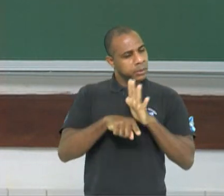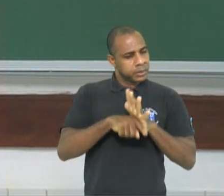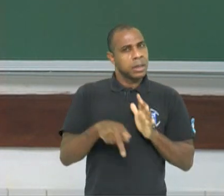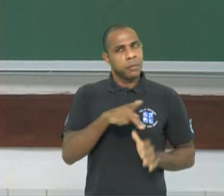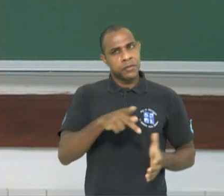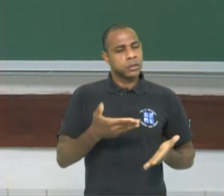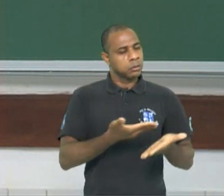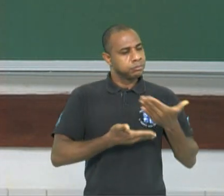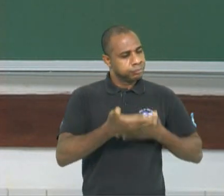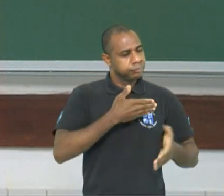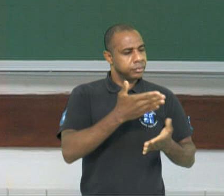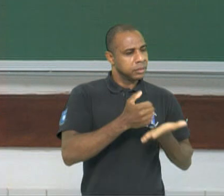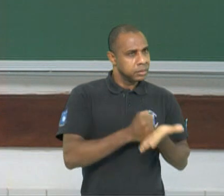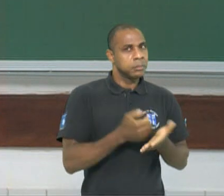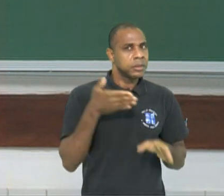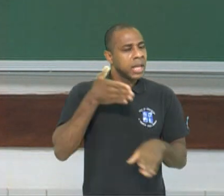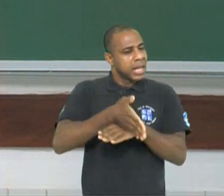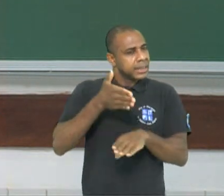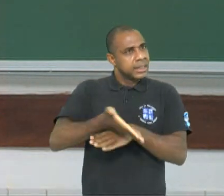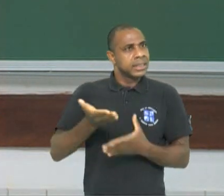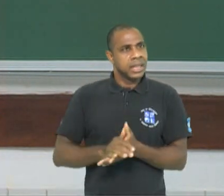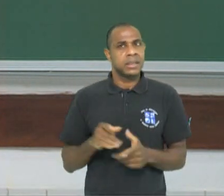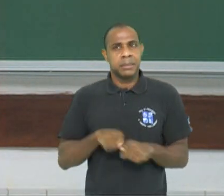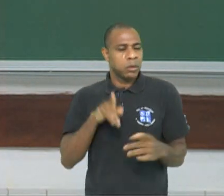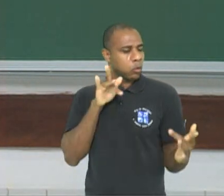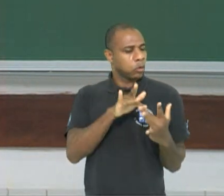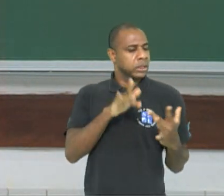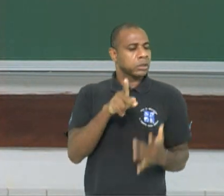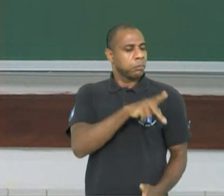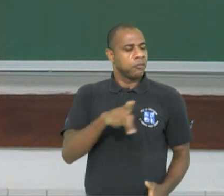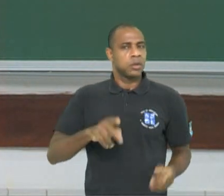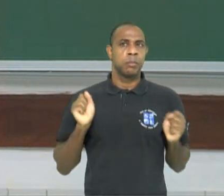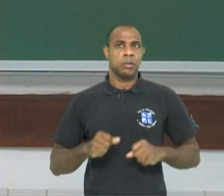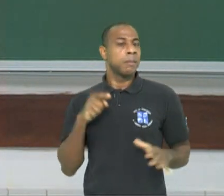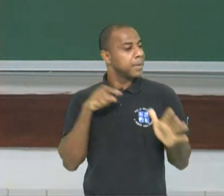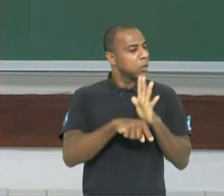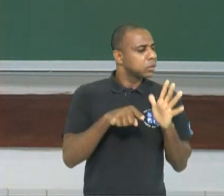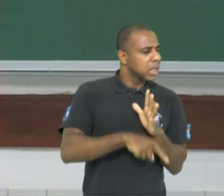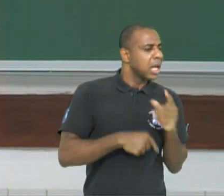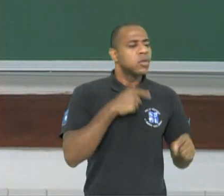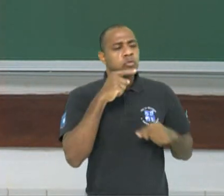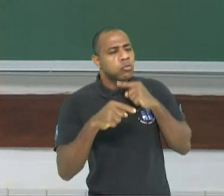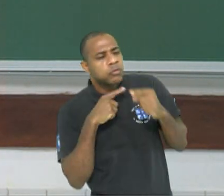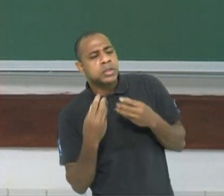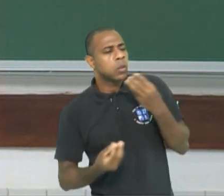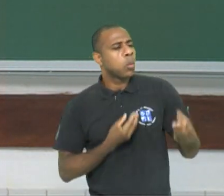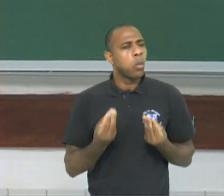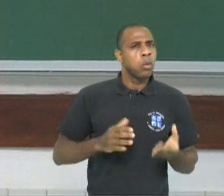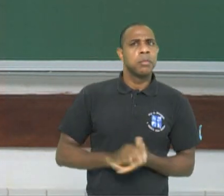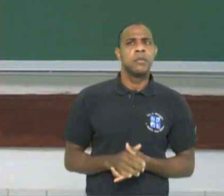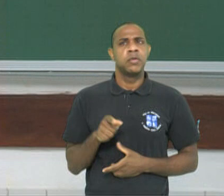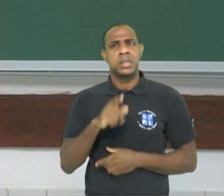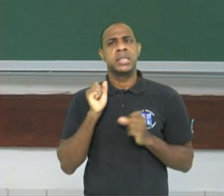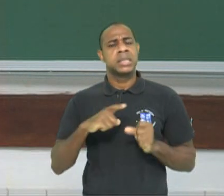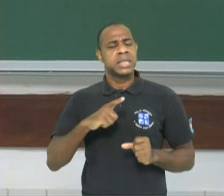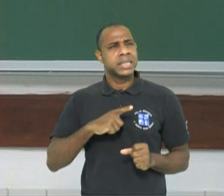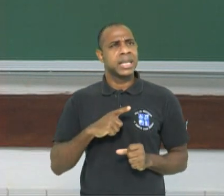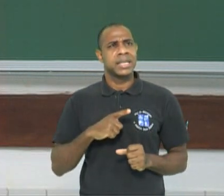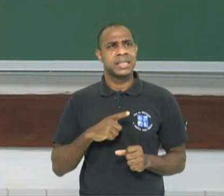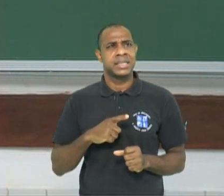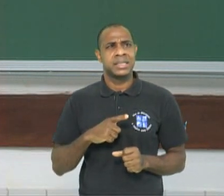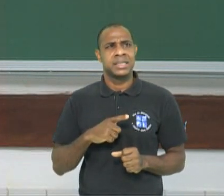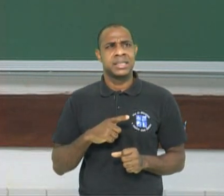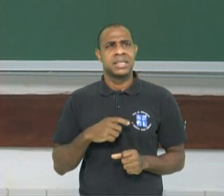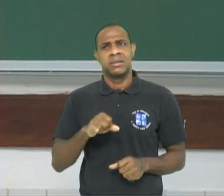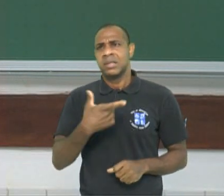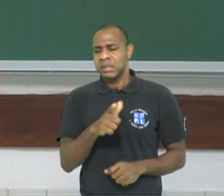você pode entrar, acessar o contato com o teu professor, perguntar para ele, tirar dúvidas, tá? Você tem ali, se